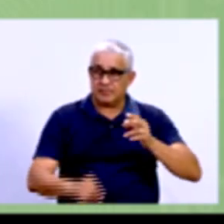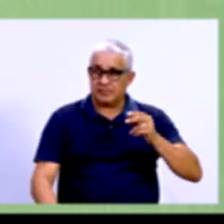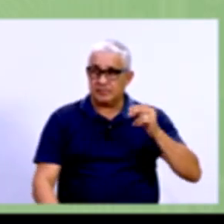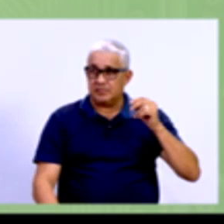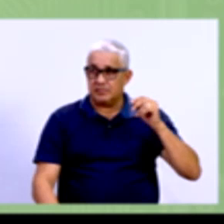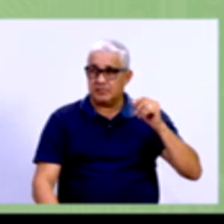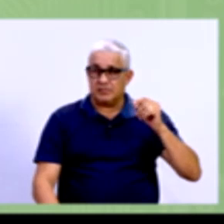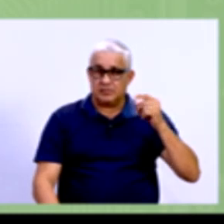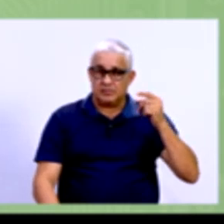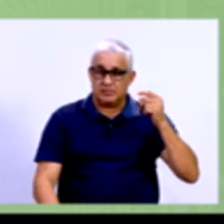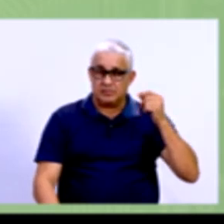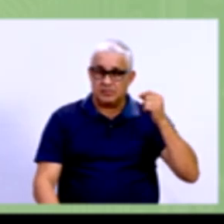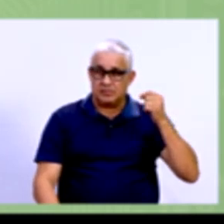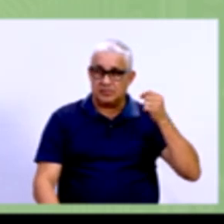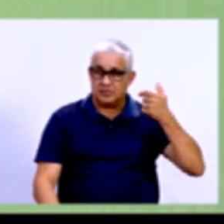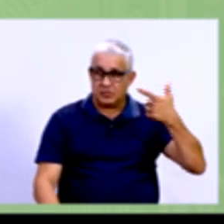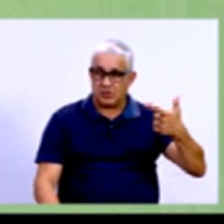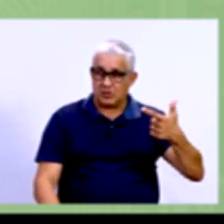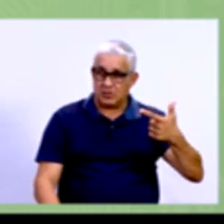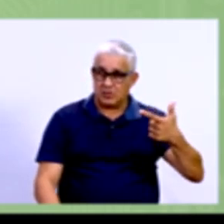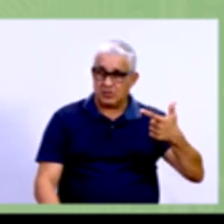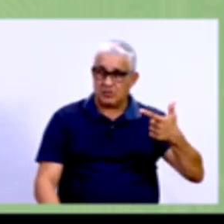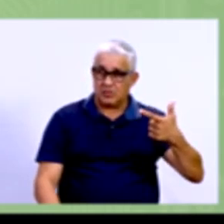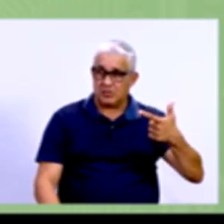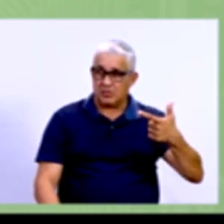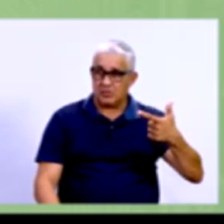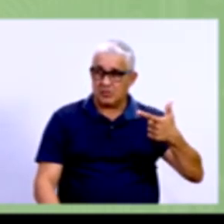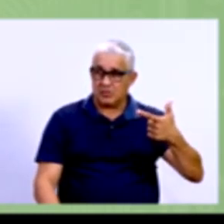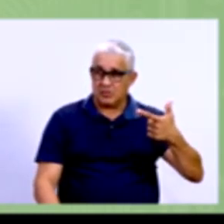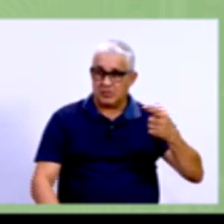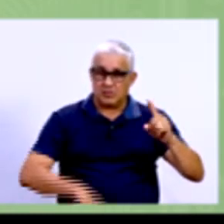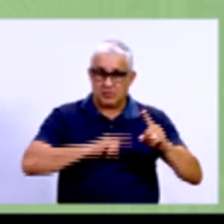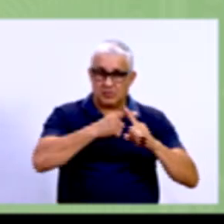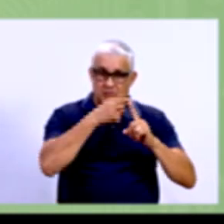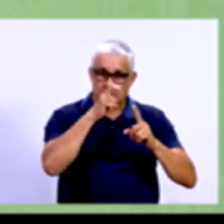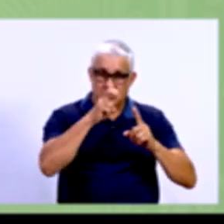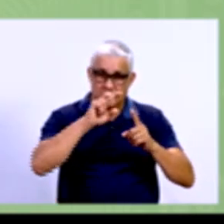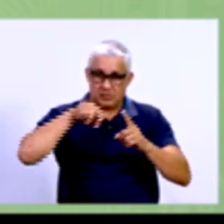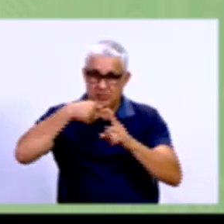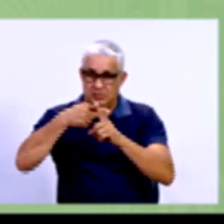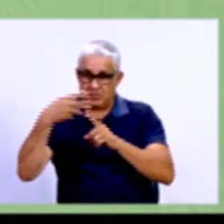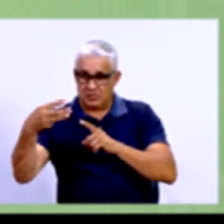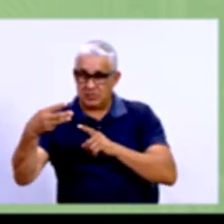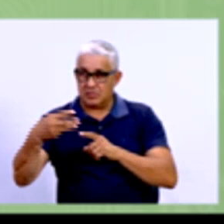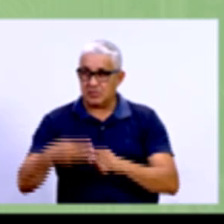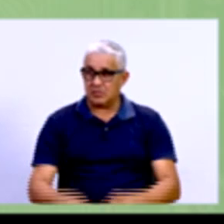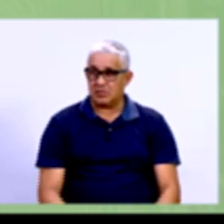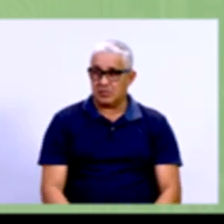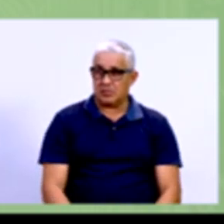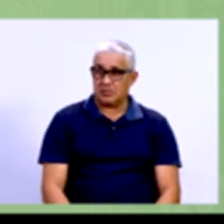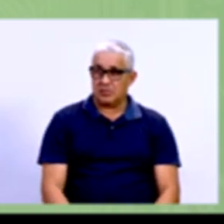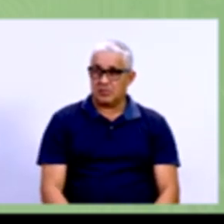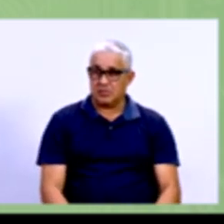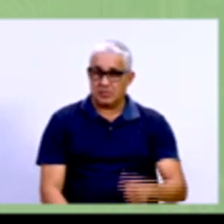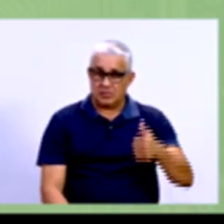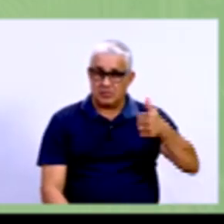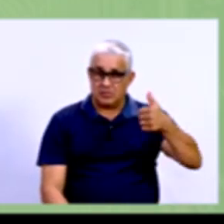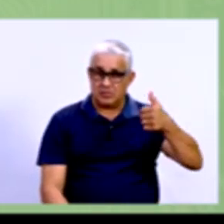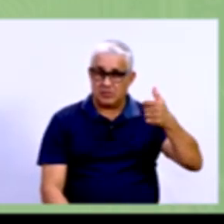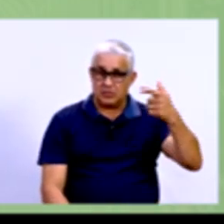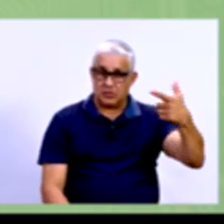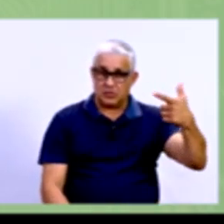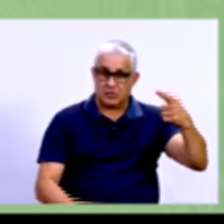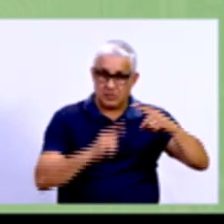2 mais... Pela soma dos x, né? 2 mais 5 mais 3. Então, a gente vai ter 2 vezes